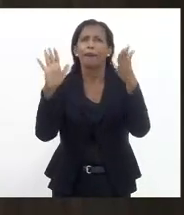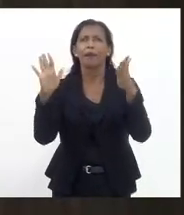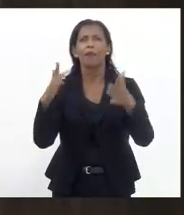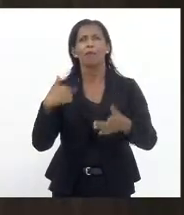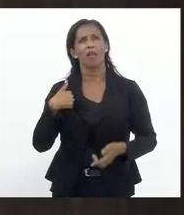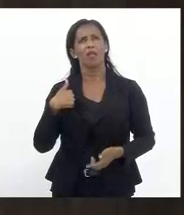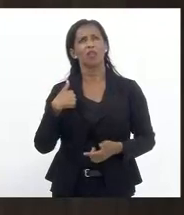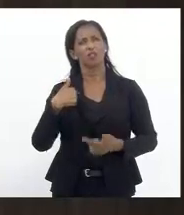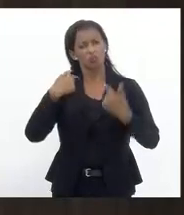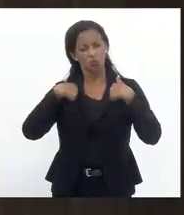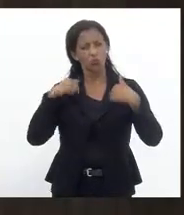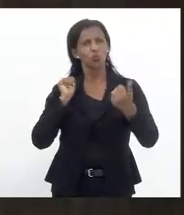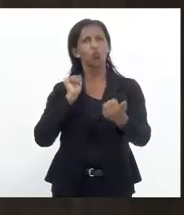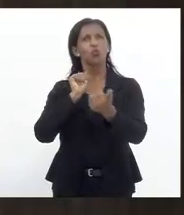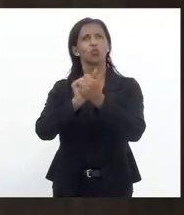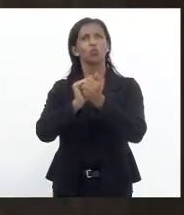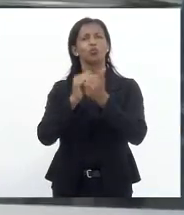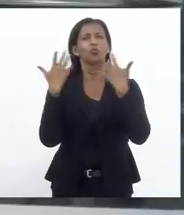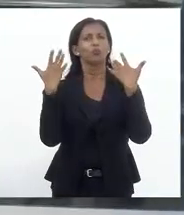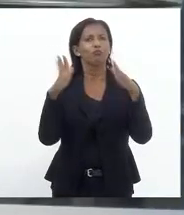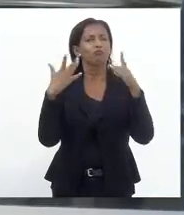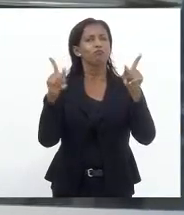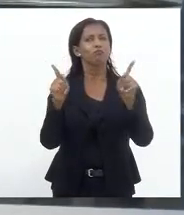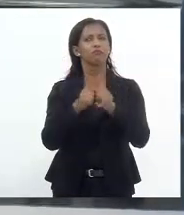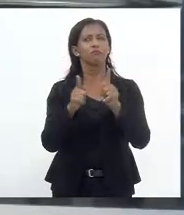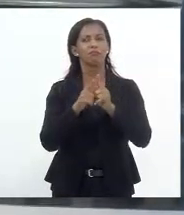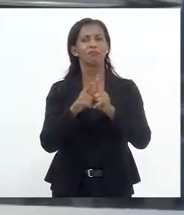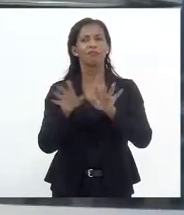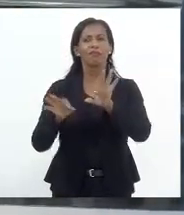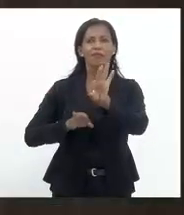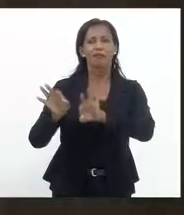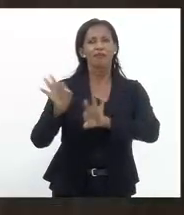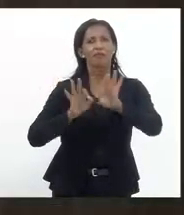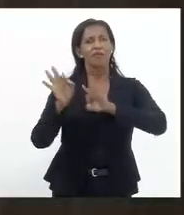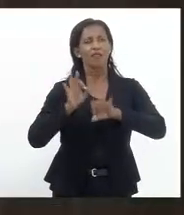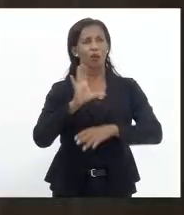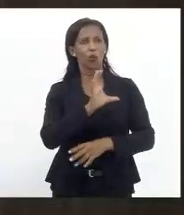meu apoio e parabéns também ao projeto